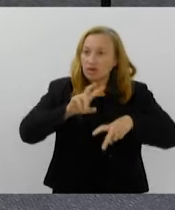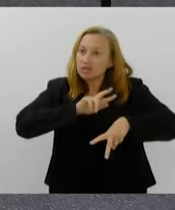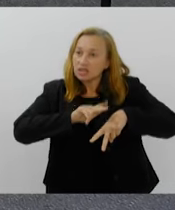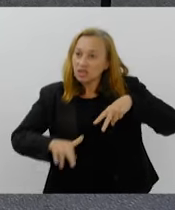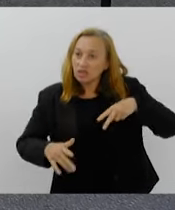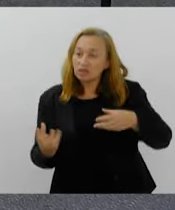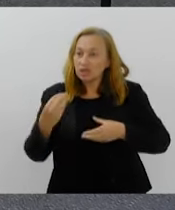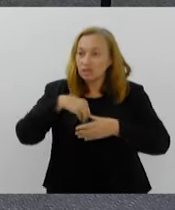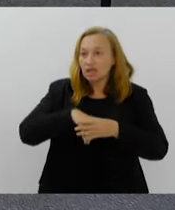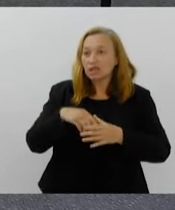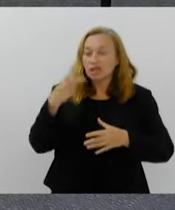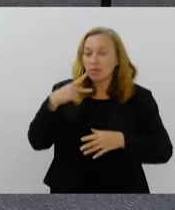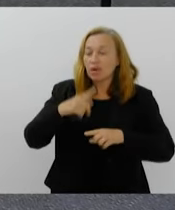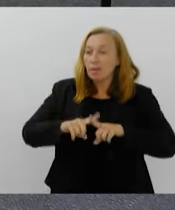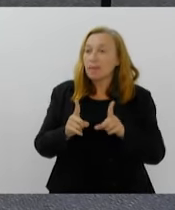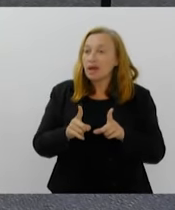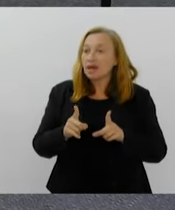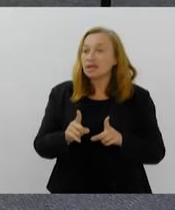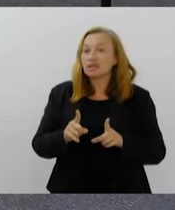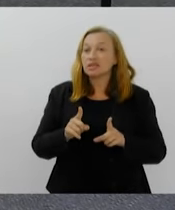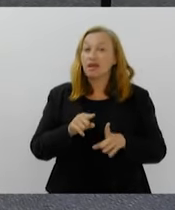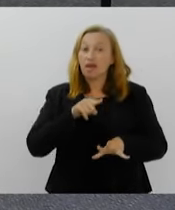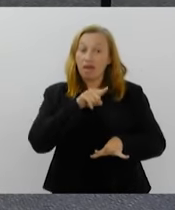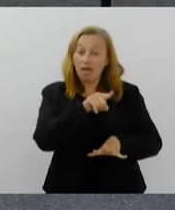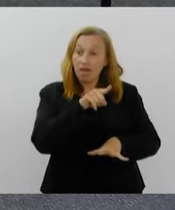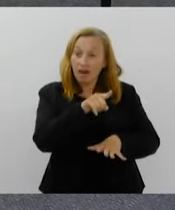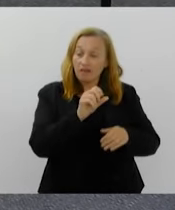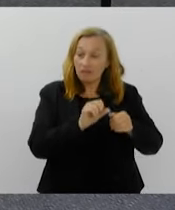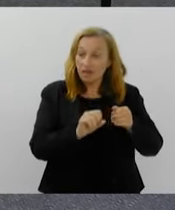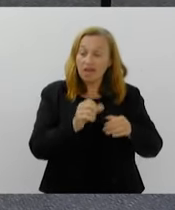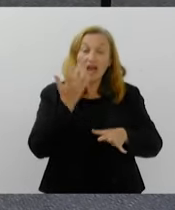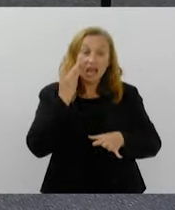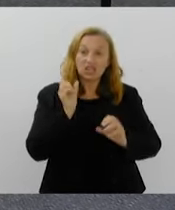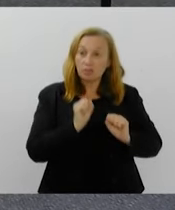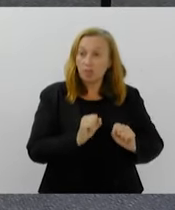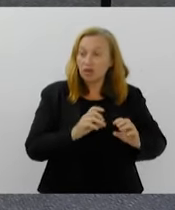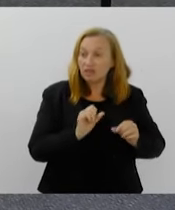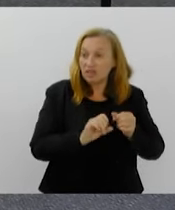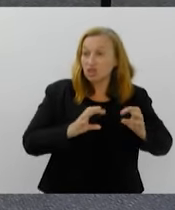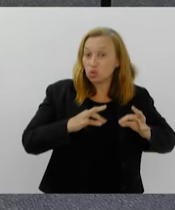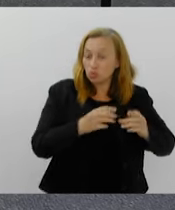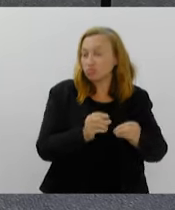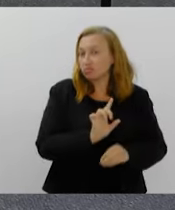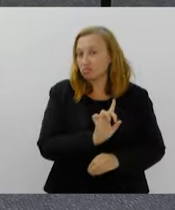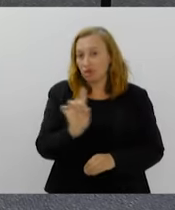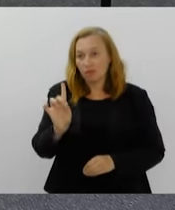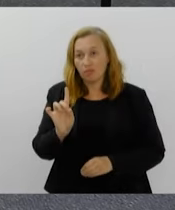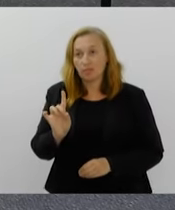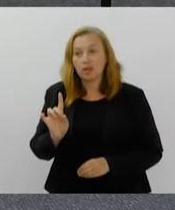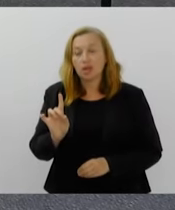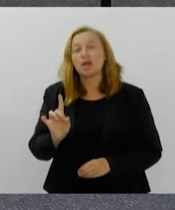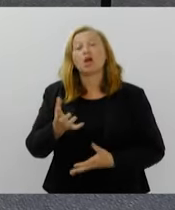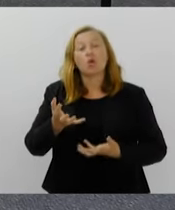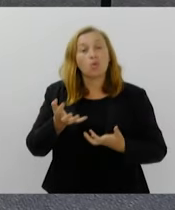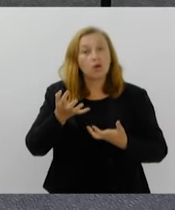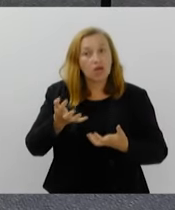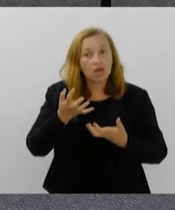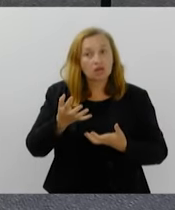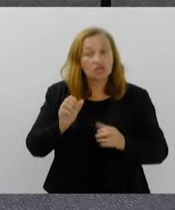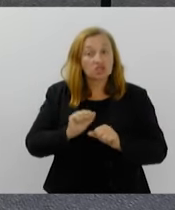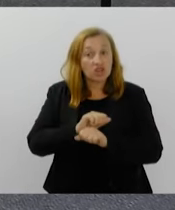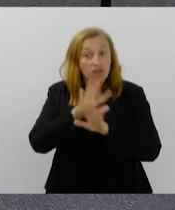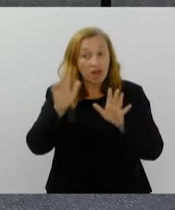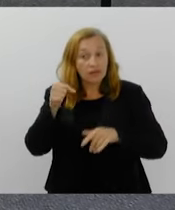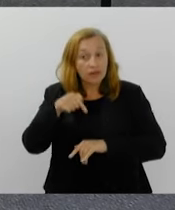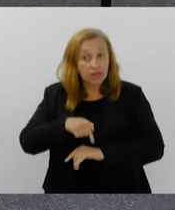política mas por ser ela ela acha que pode fazer o que bem entender não vai fazer eu quero deixar claro